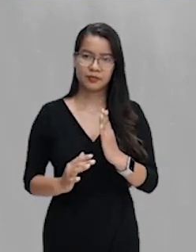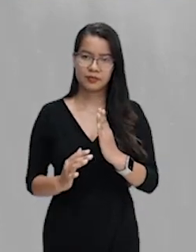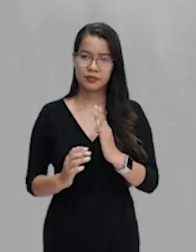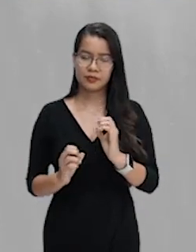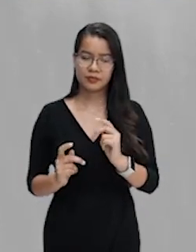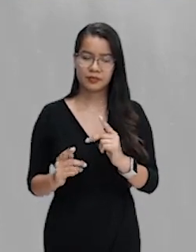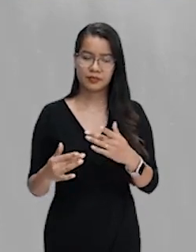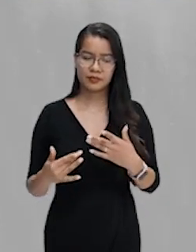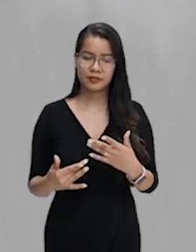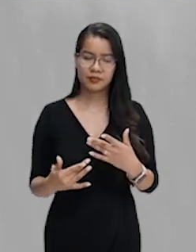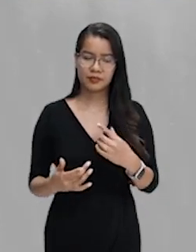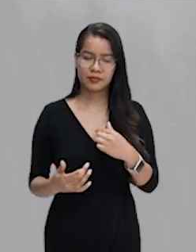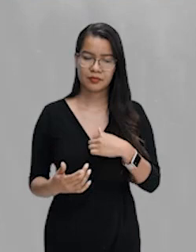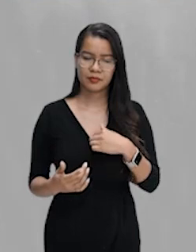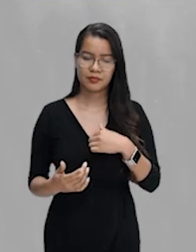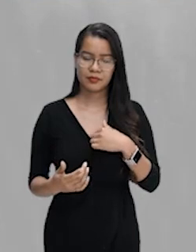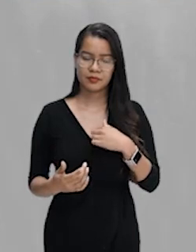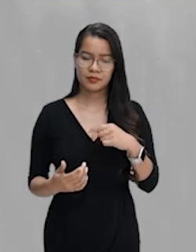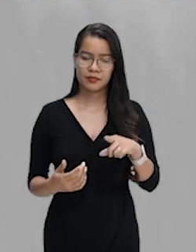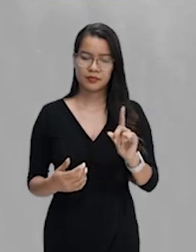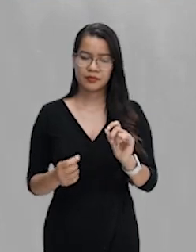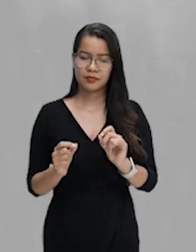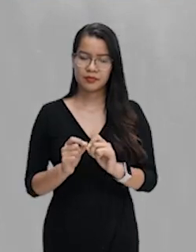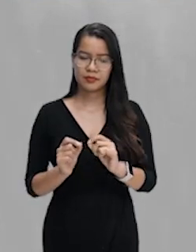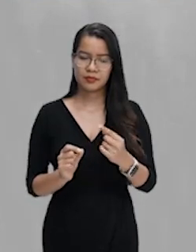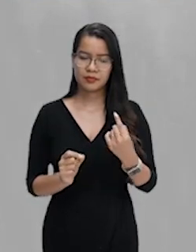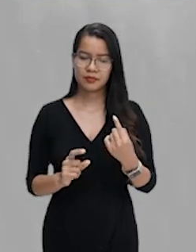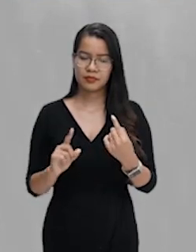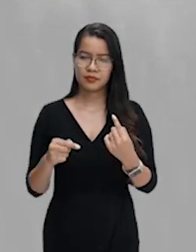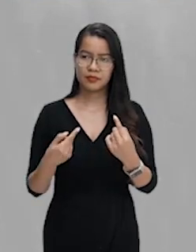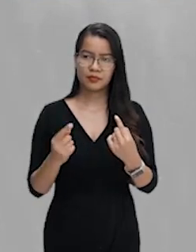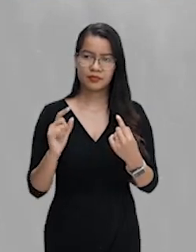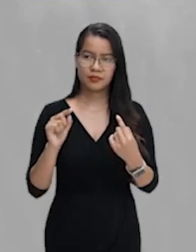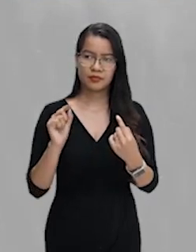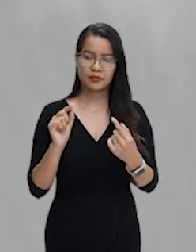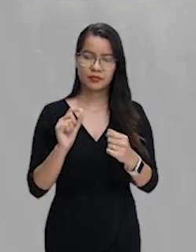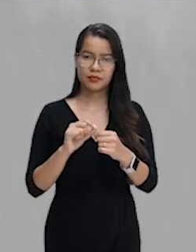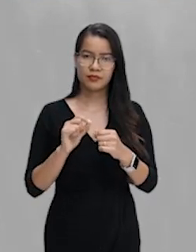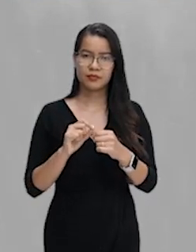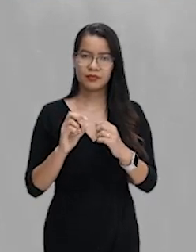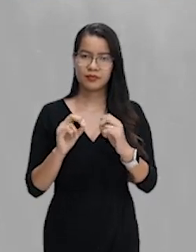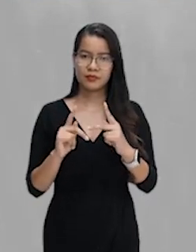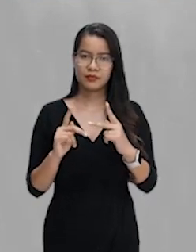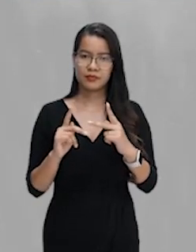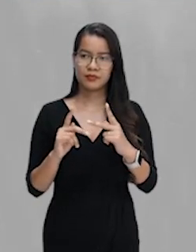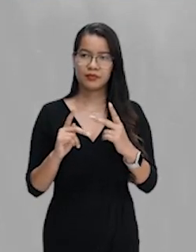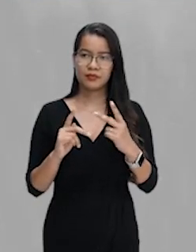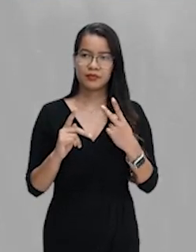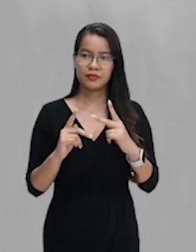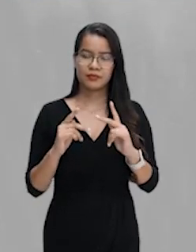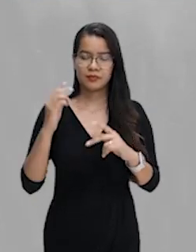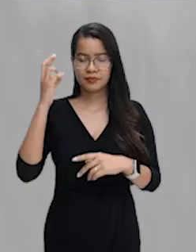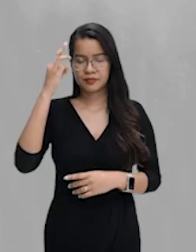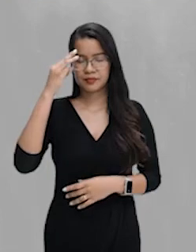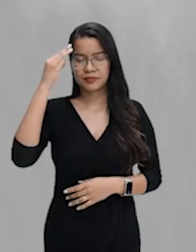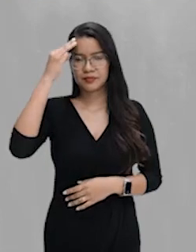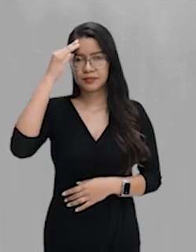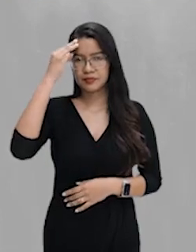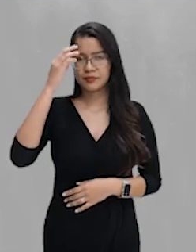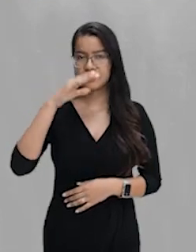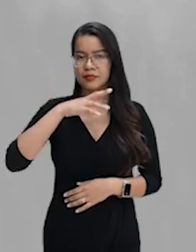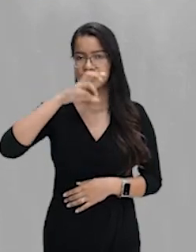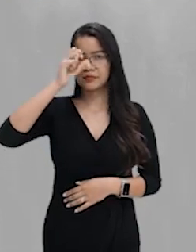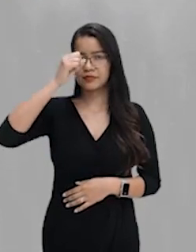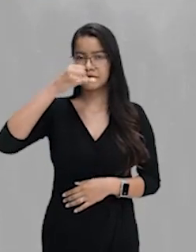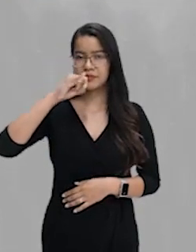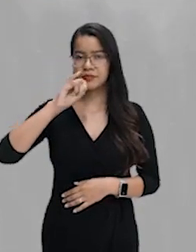gente? Então, eu vou fazer um e os outros vocês vão fazer aí mentalmente, rapidinho. Se não